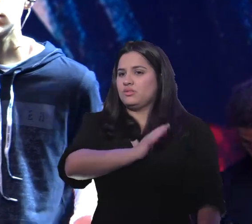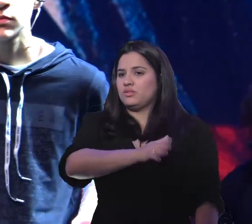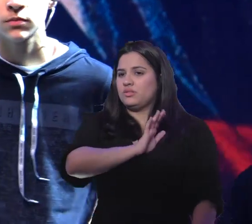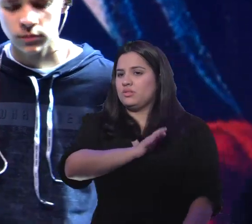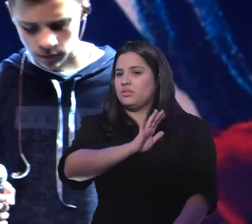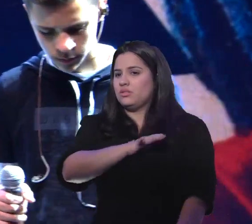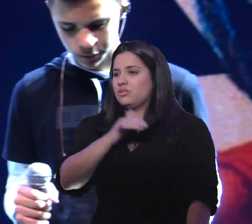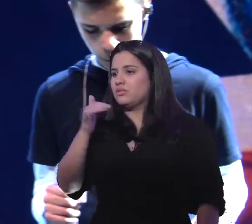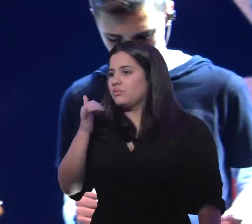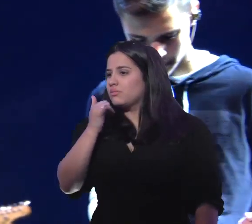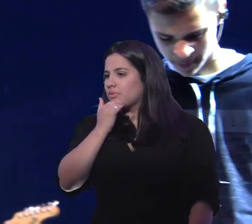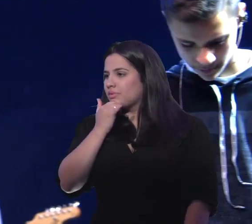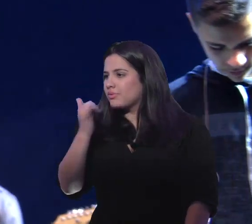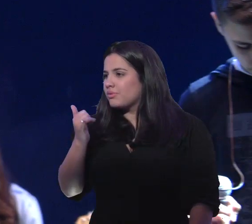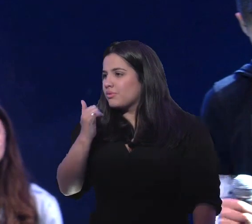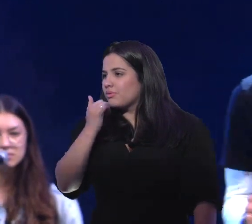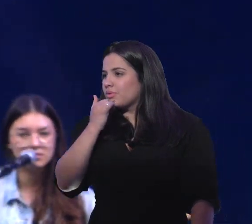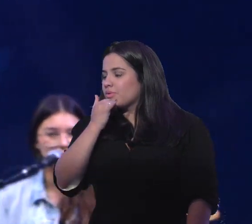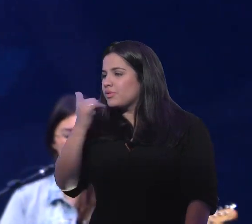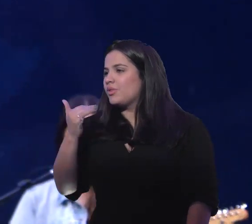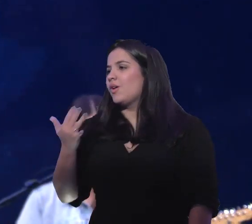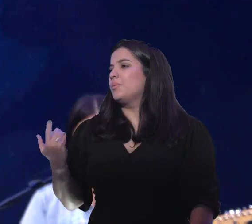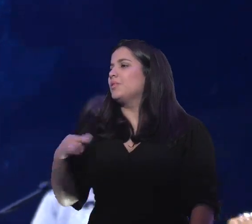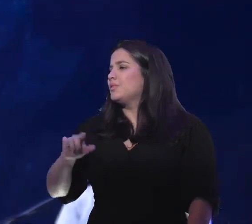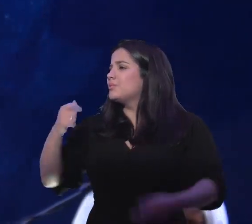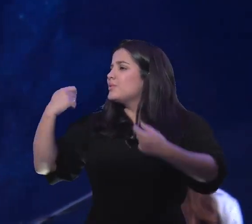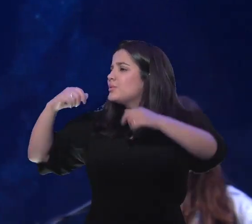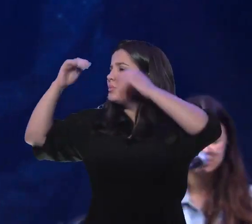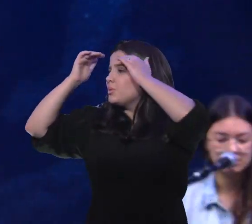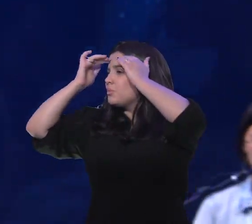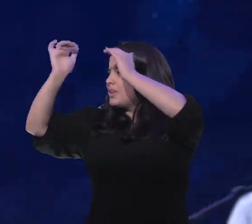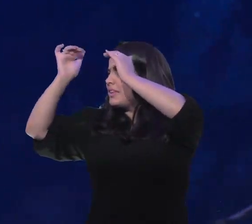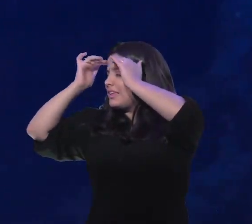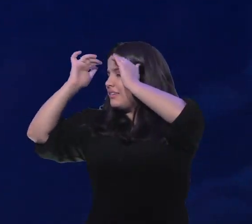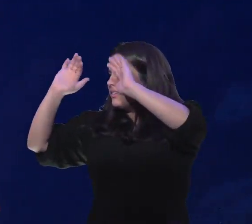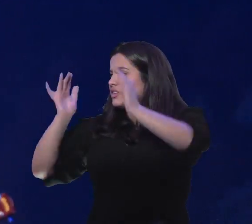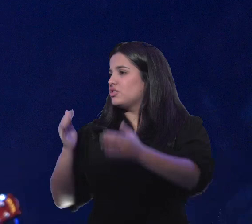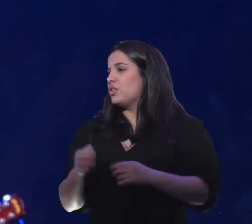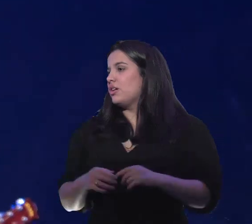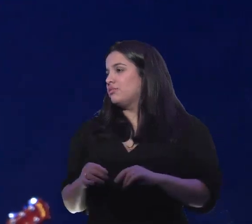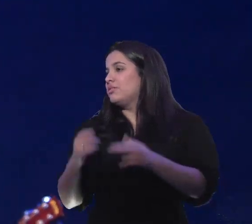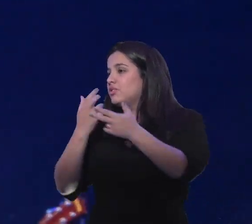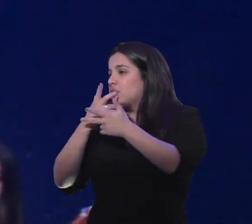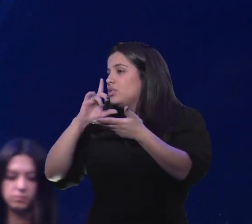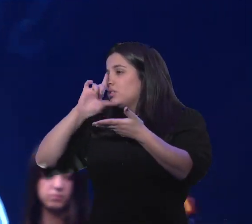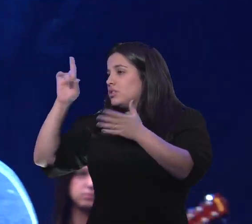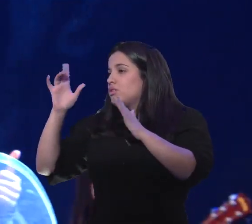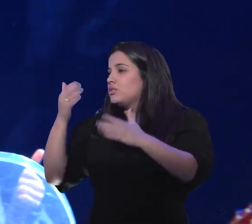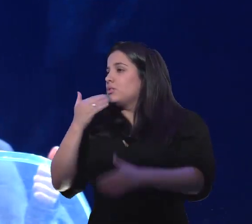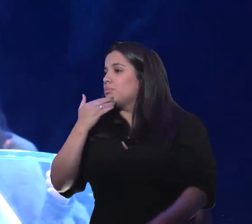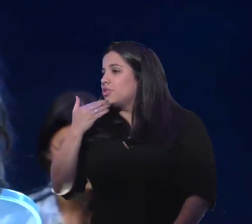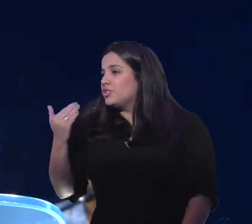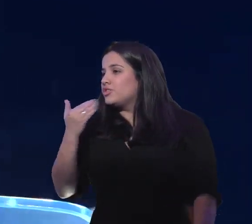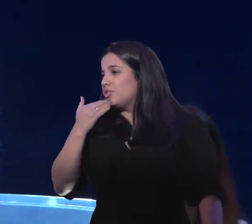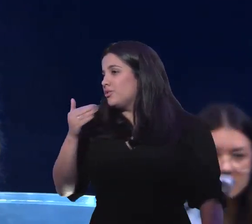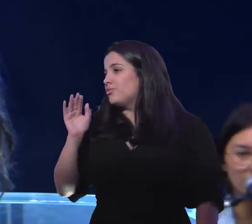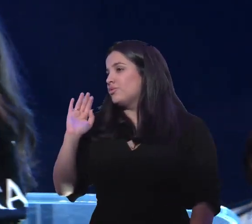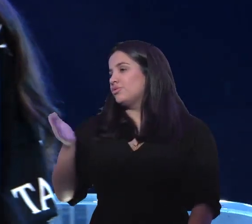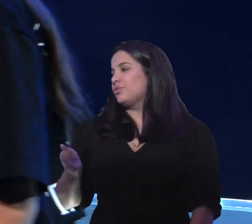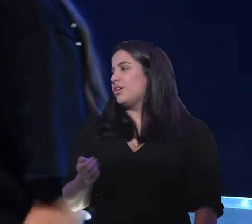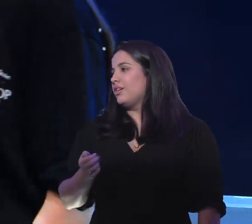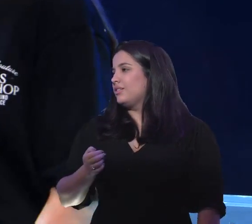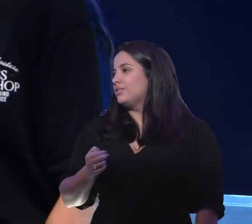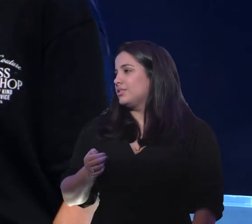Deus. Que a gente possa obedecer aquilo que o Senhor pediu para a gente fazer, Senhor. De primeira, de preferência, para a gente não